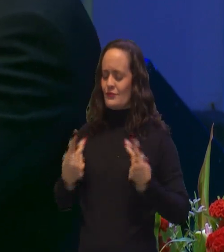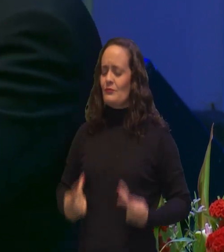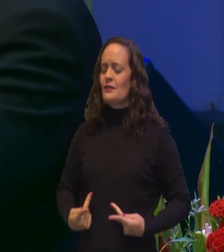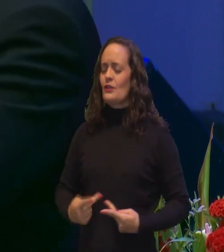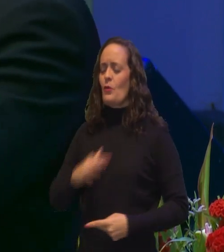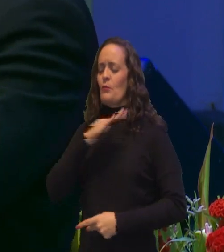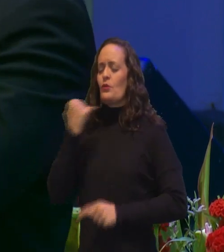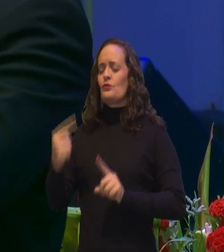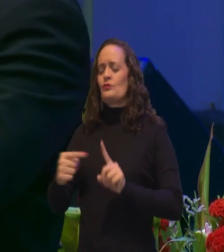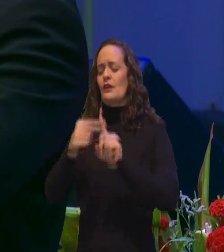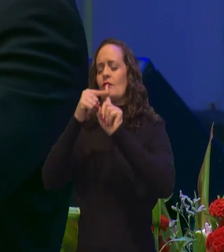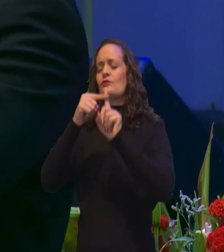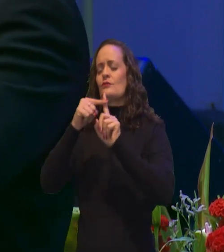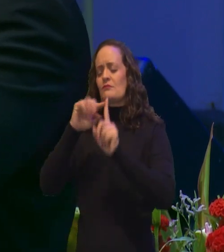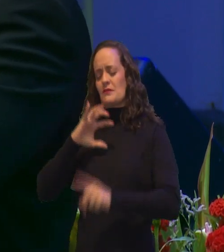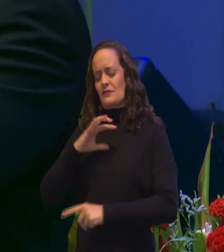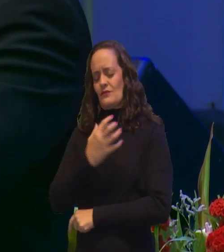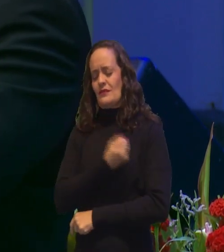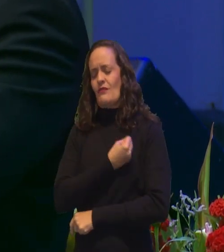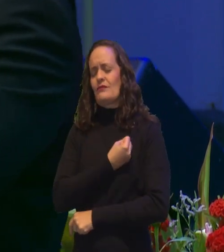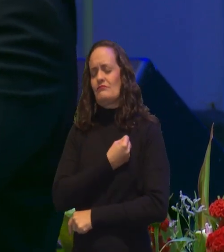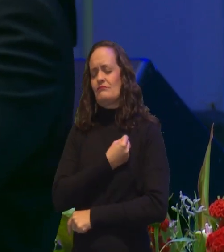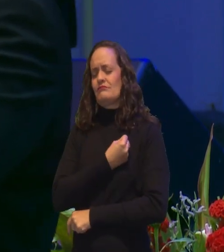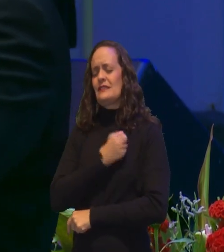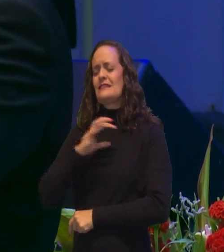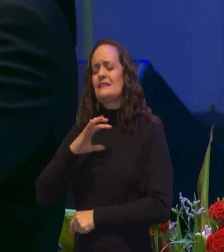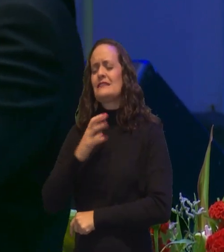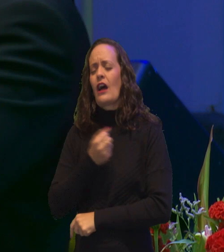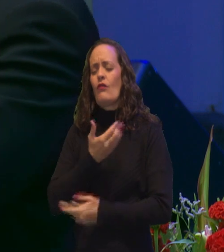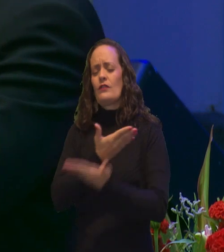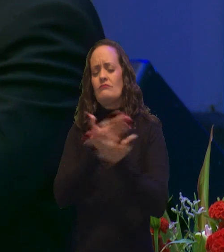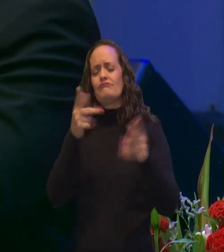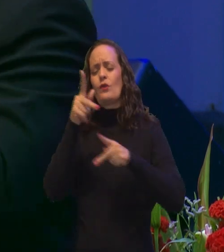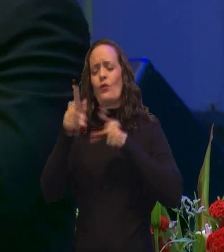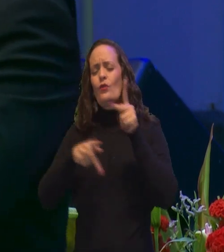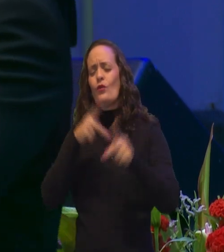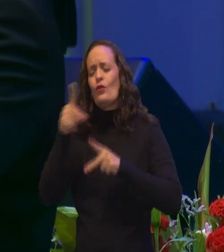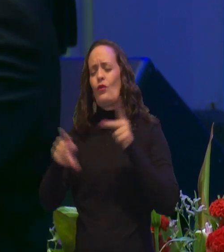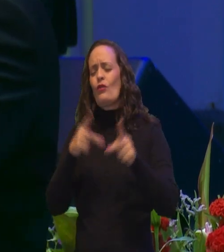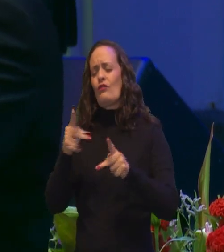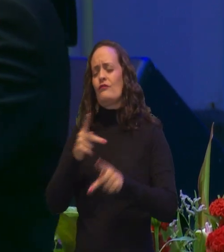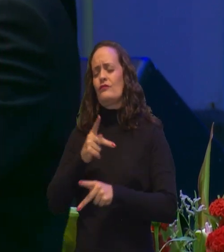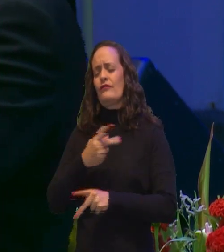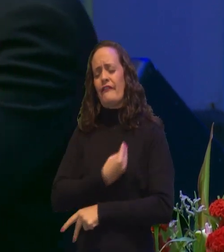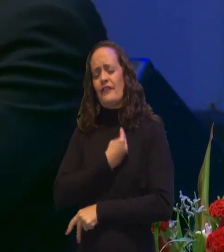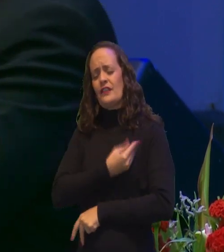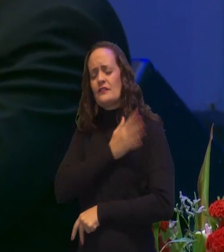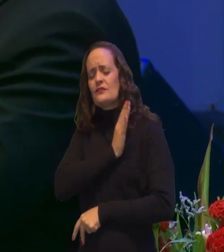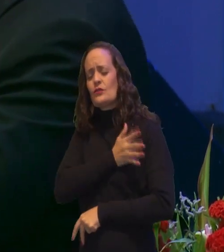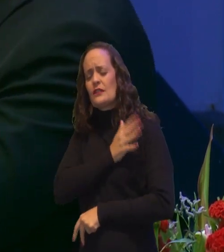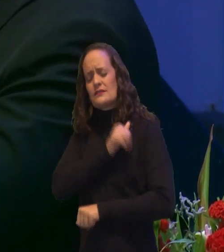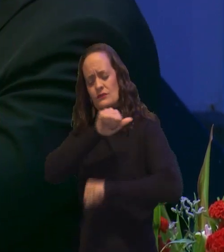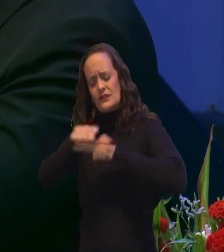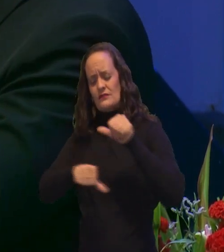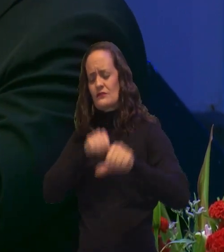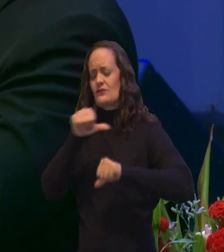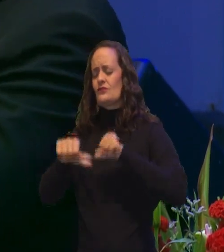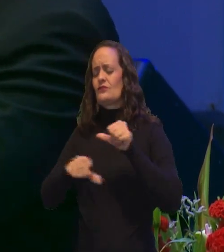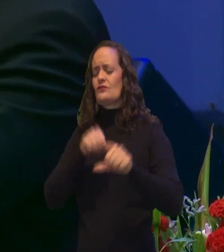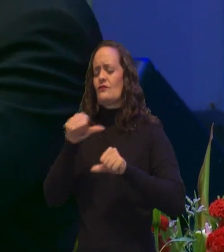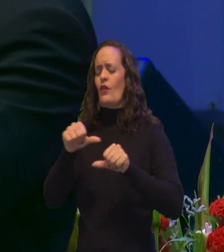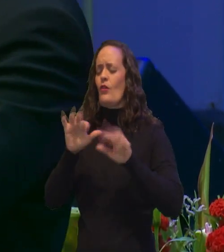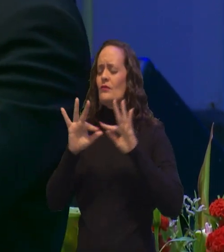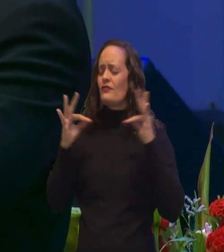cruz para nos restaurar. Restaura o teu povo, Senhor, restaura vidas e corações aqui nesta noite, restaura